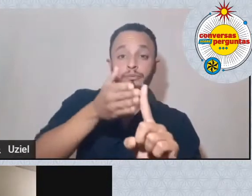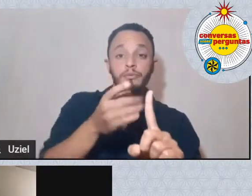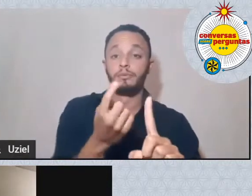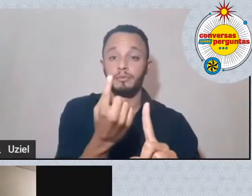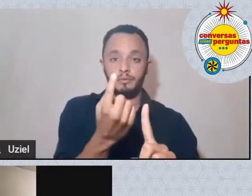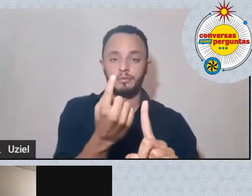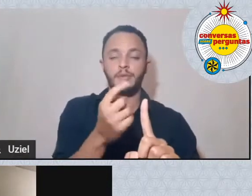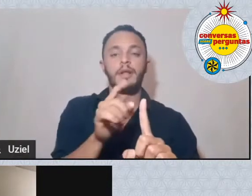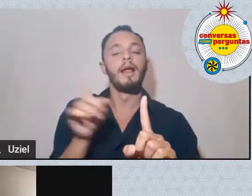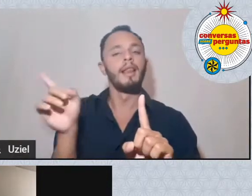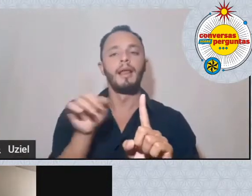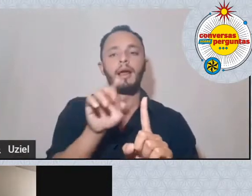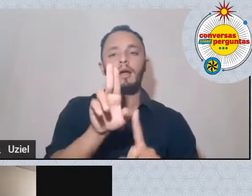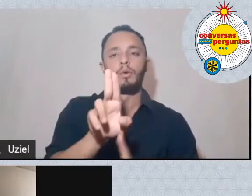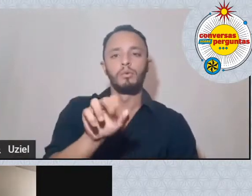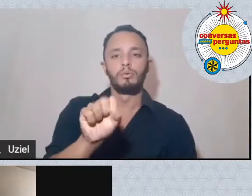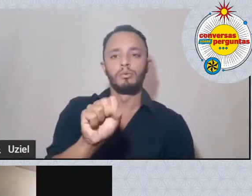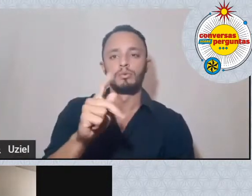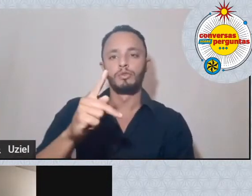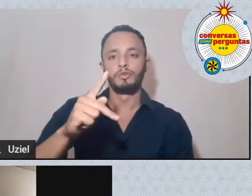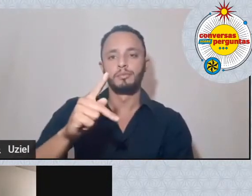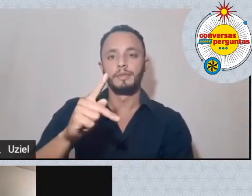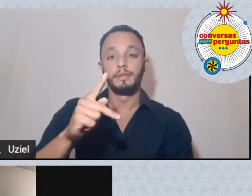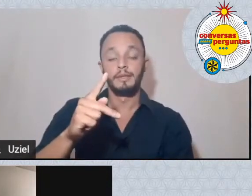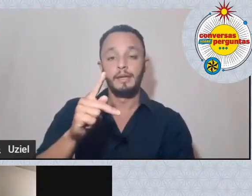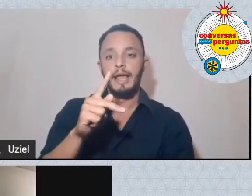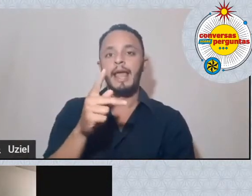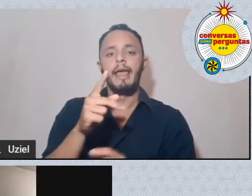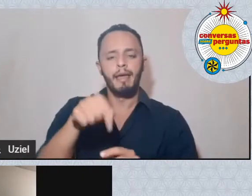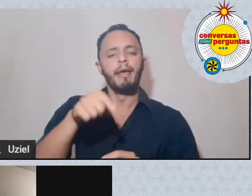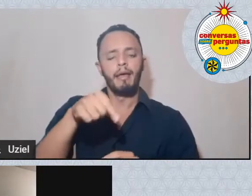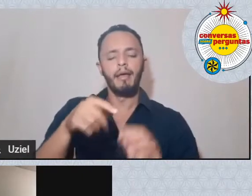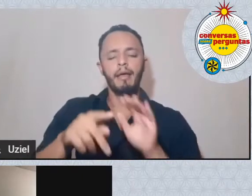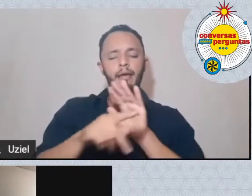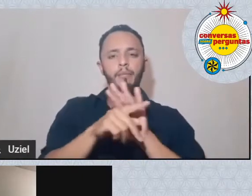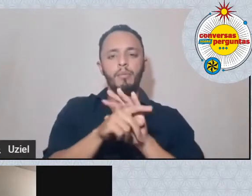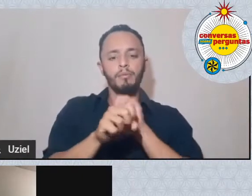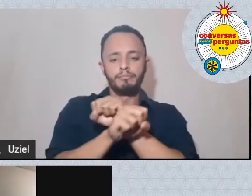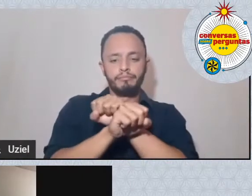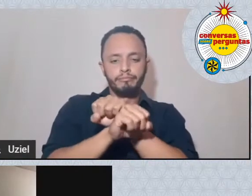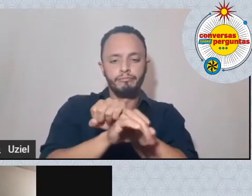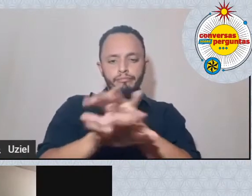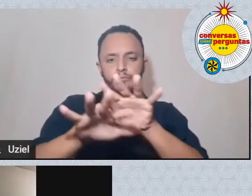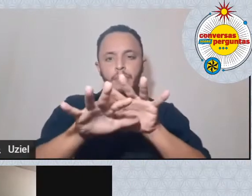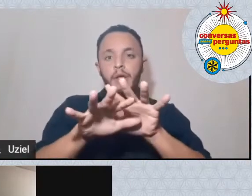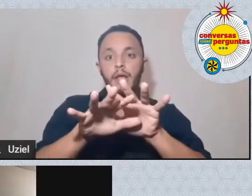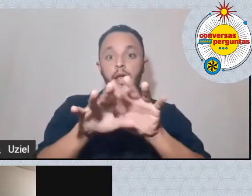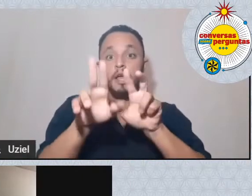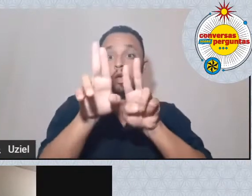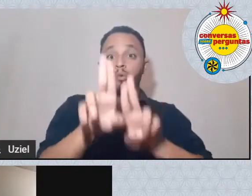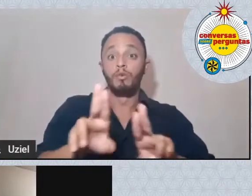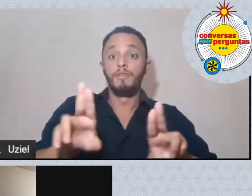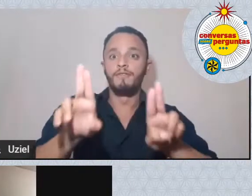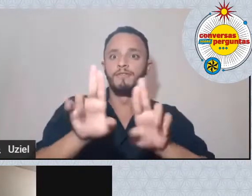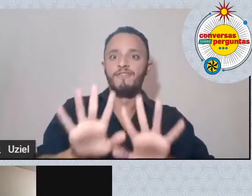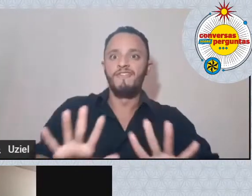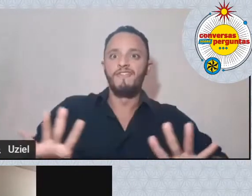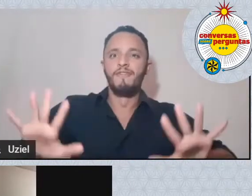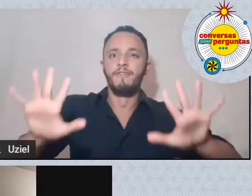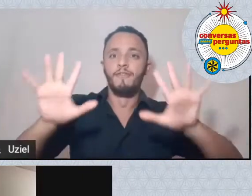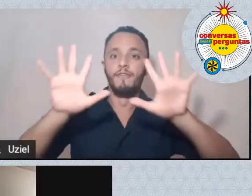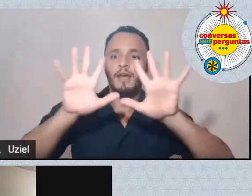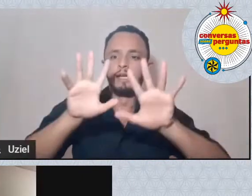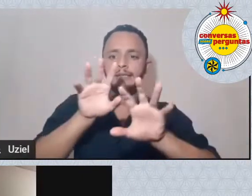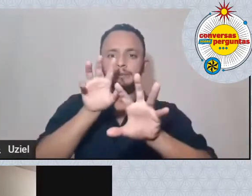é justamente deflacionar o universo, vamos dizer assim, de proliferação de